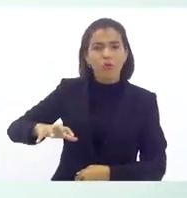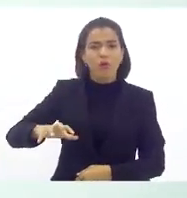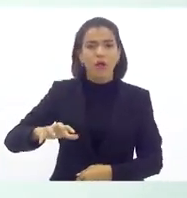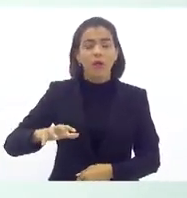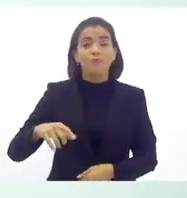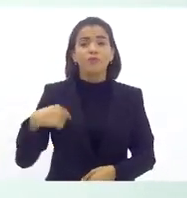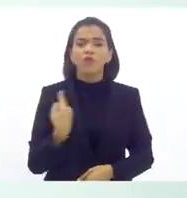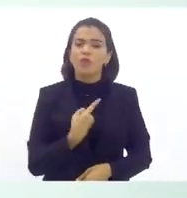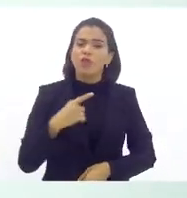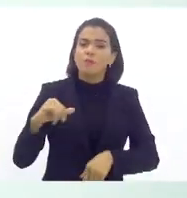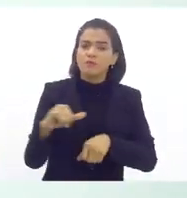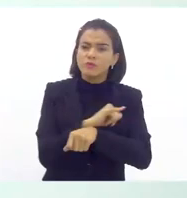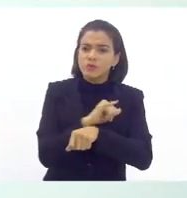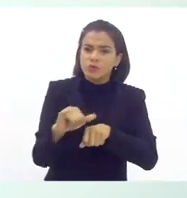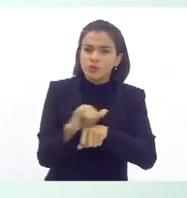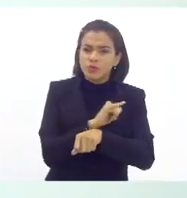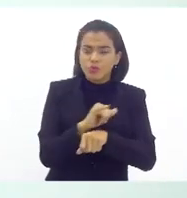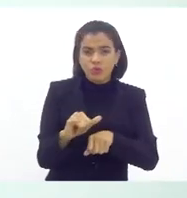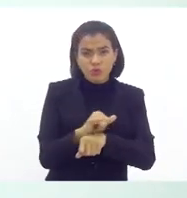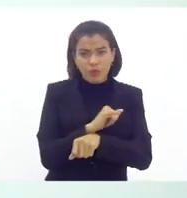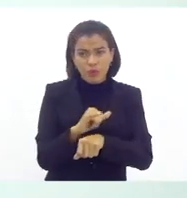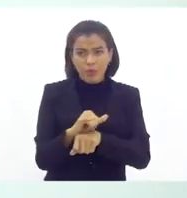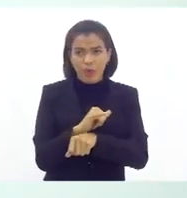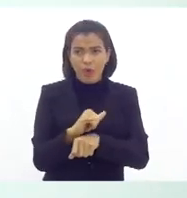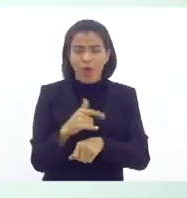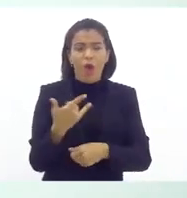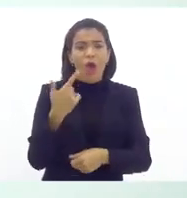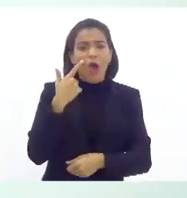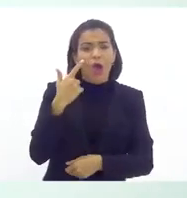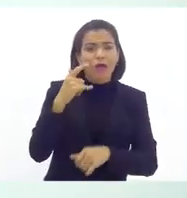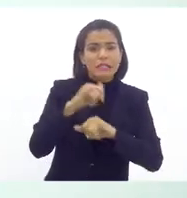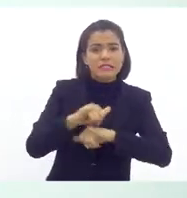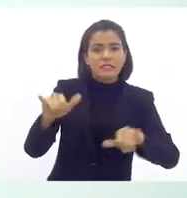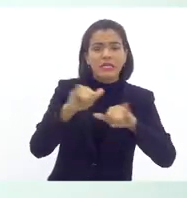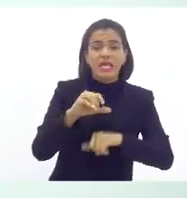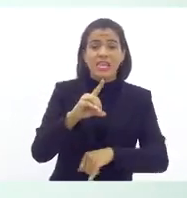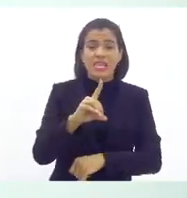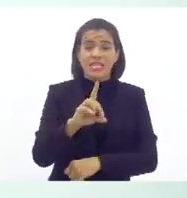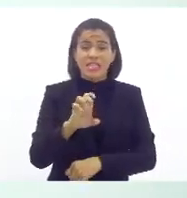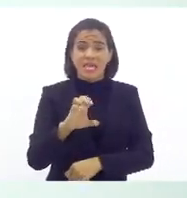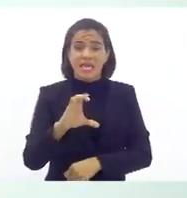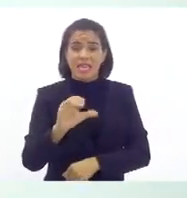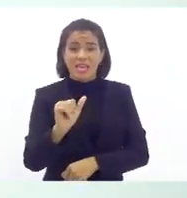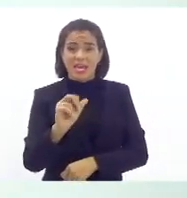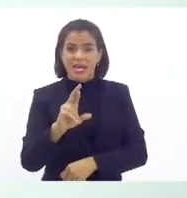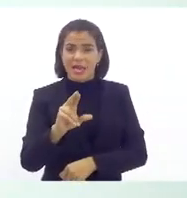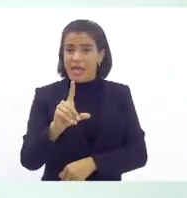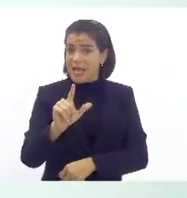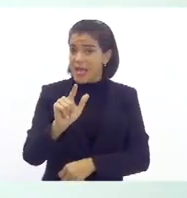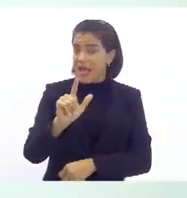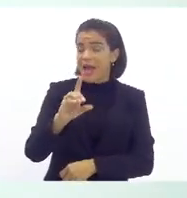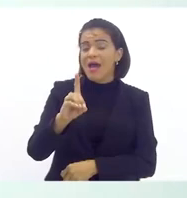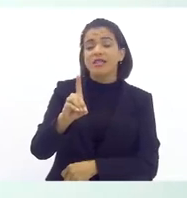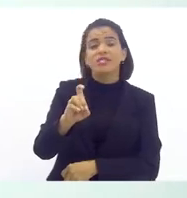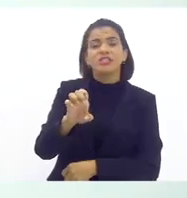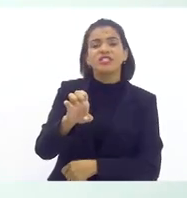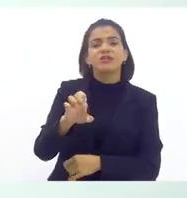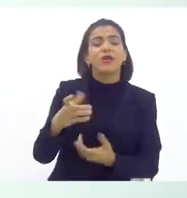instrumento que está em voga toda hora na imprensa que é a Decrade. Mas vai ver a Decrade como é que está